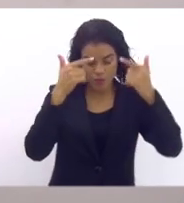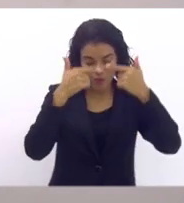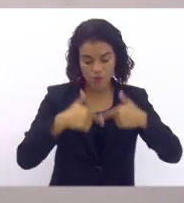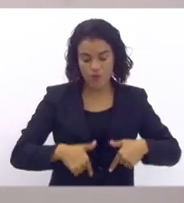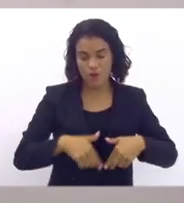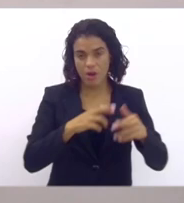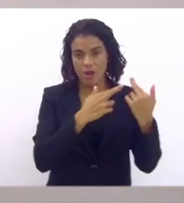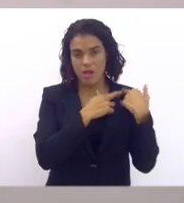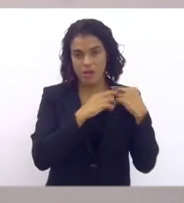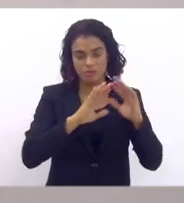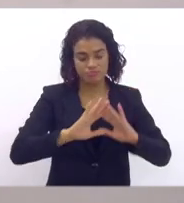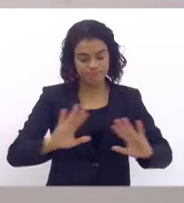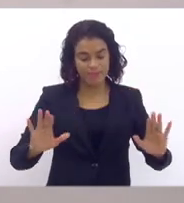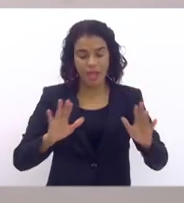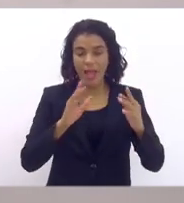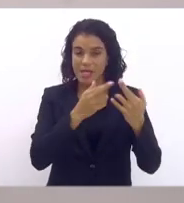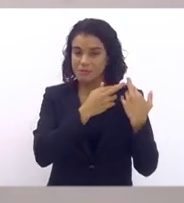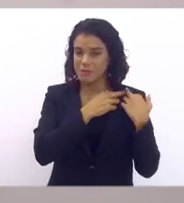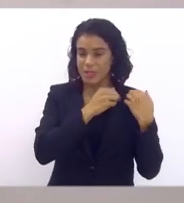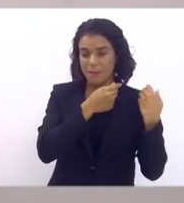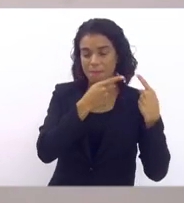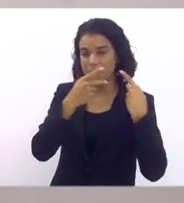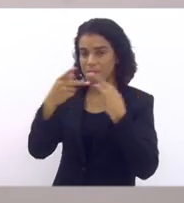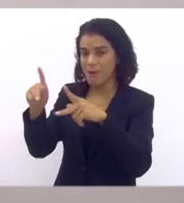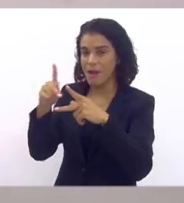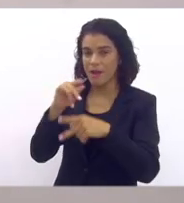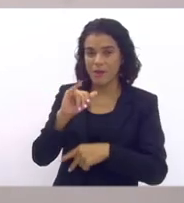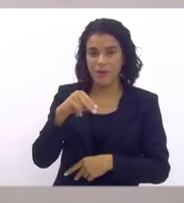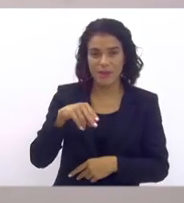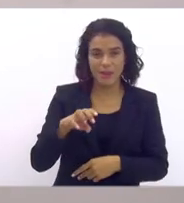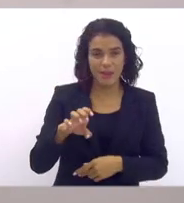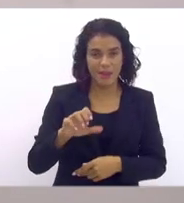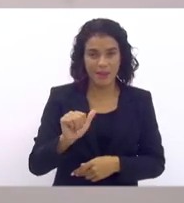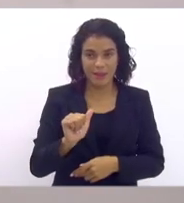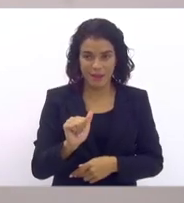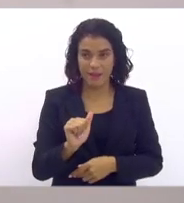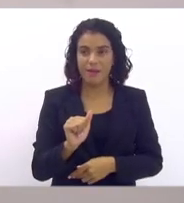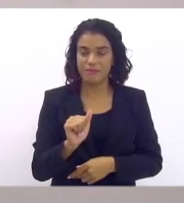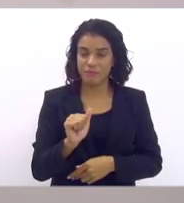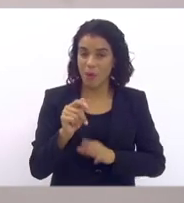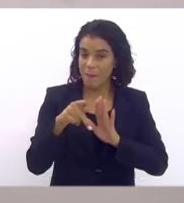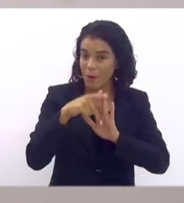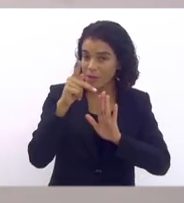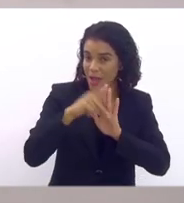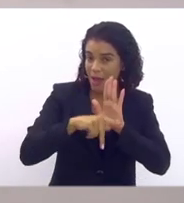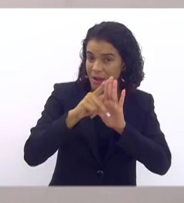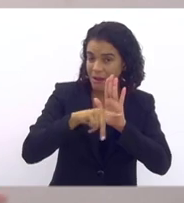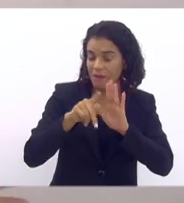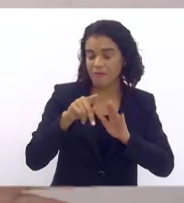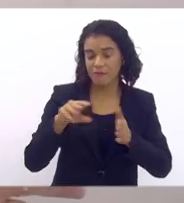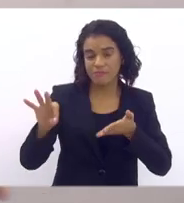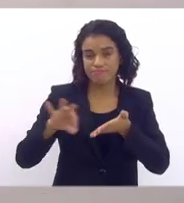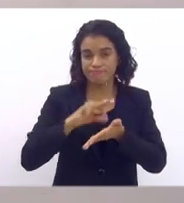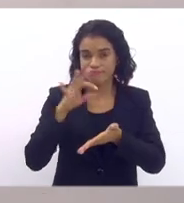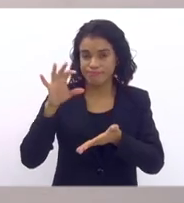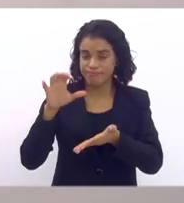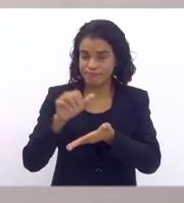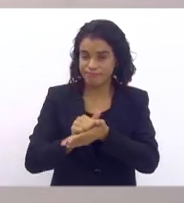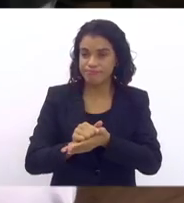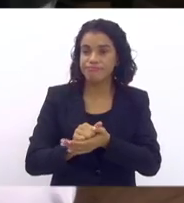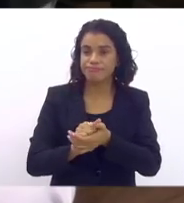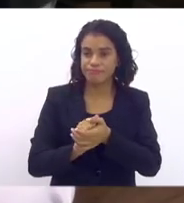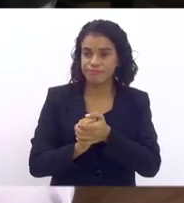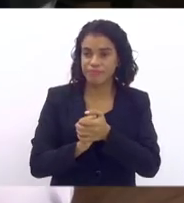responsabilidade jogou toda a responsabilidade no Inea diante da portaria que foi assinada 2012 2000 2013 que bem falou